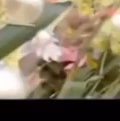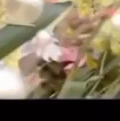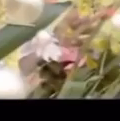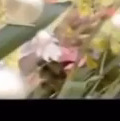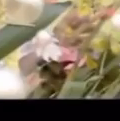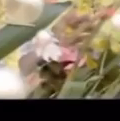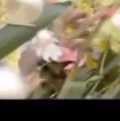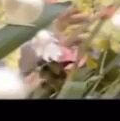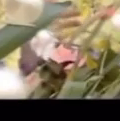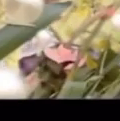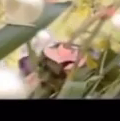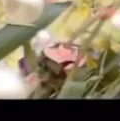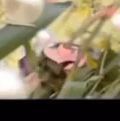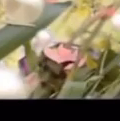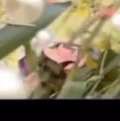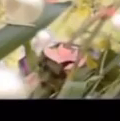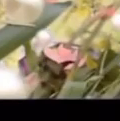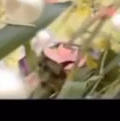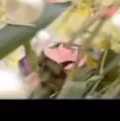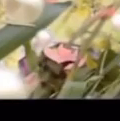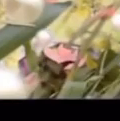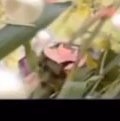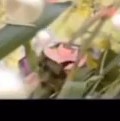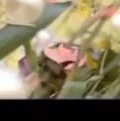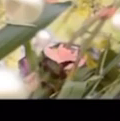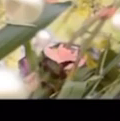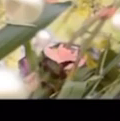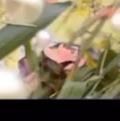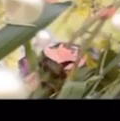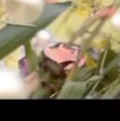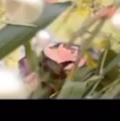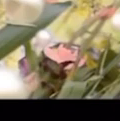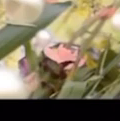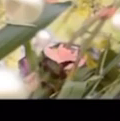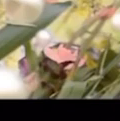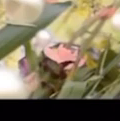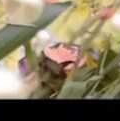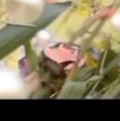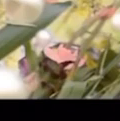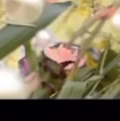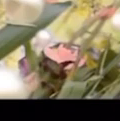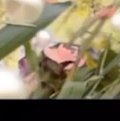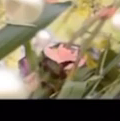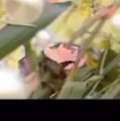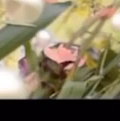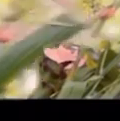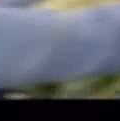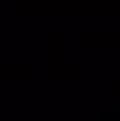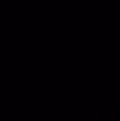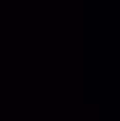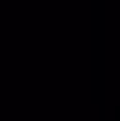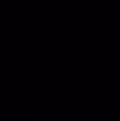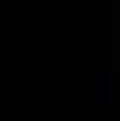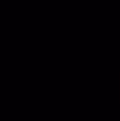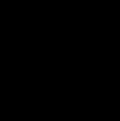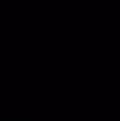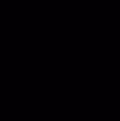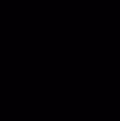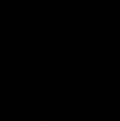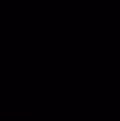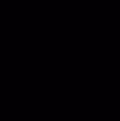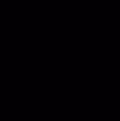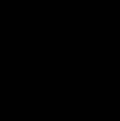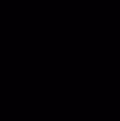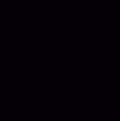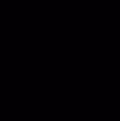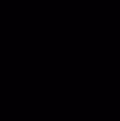A gente sabe que não usar o cinto é perigoso, mas acaba se arriscando. Até que um dia você sabe. A gente sabe o que